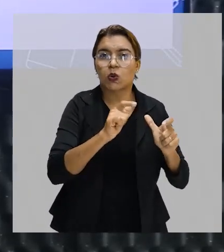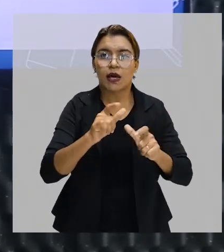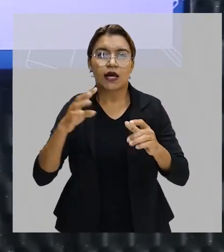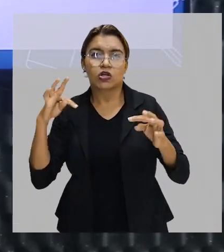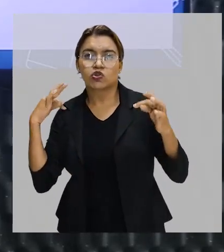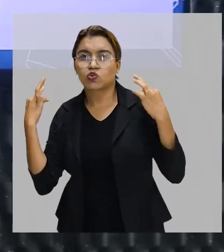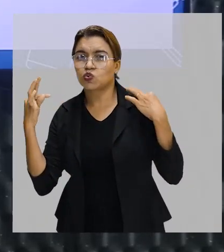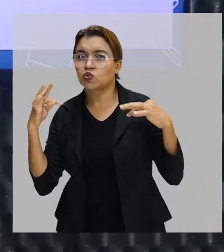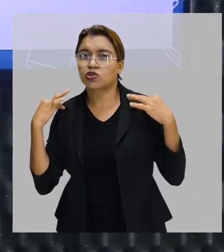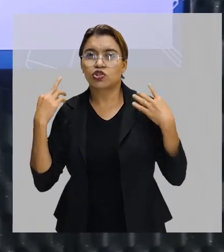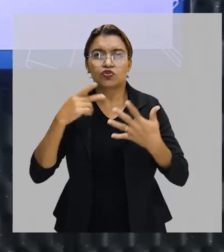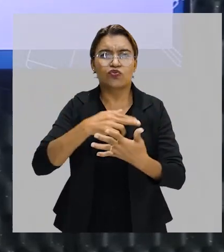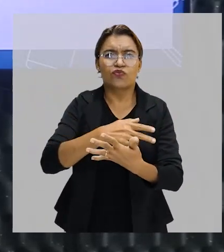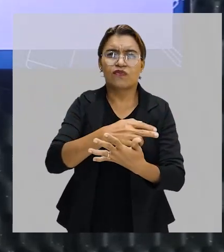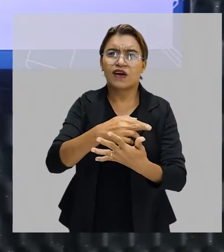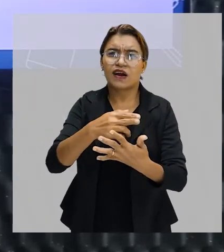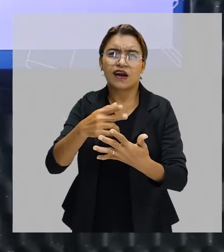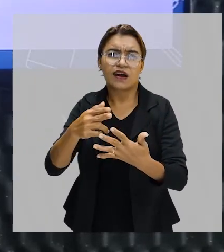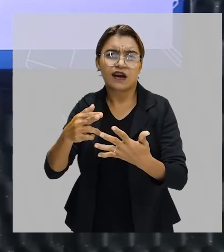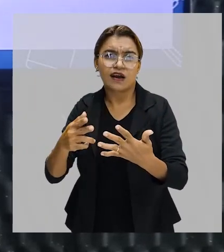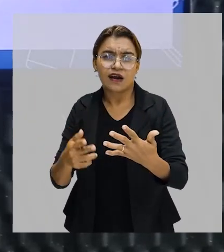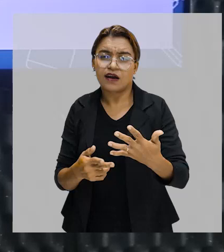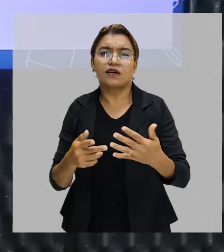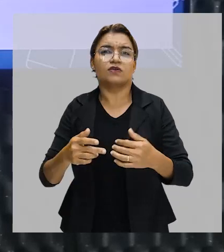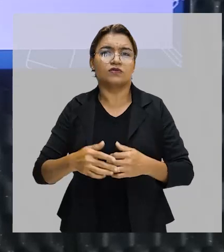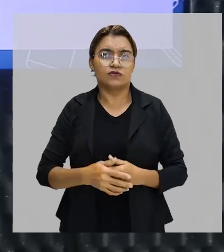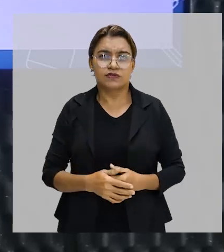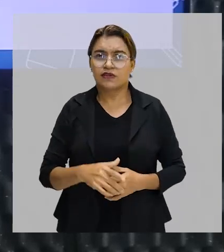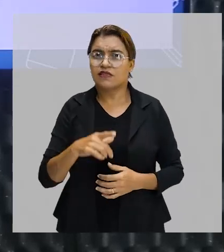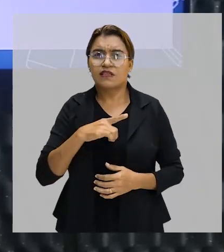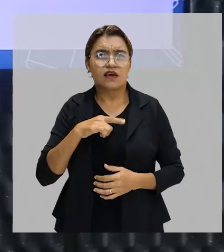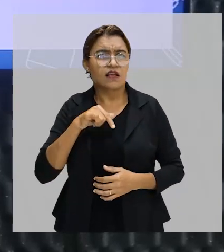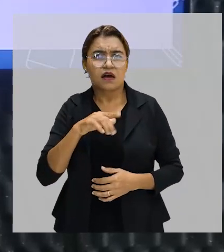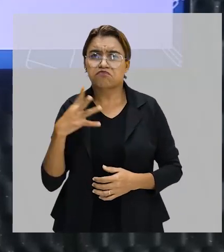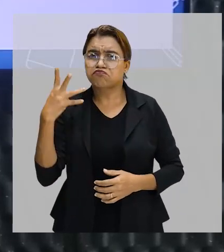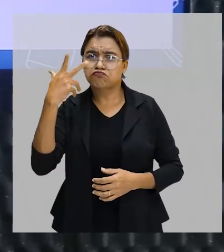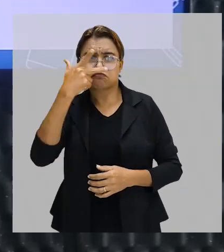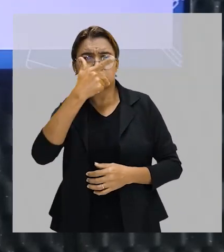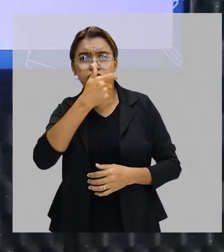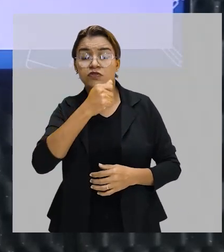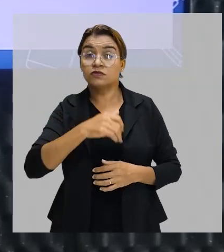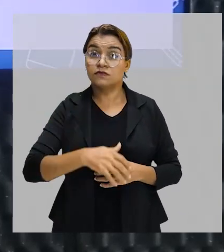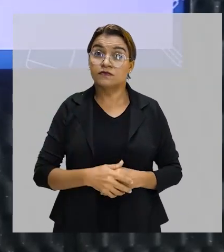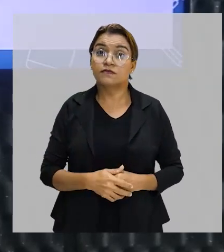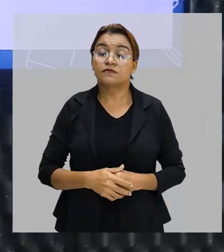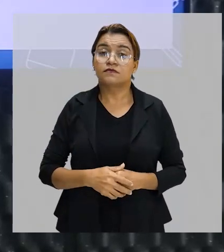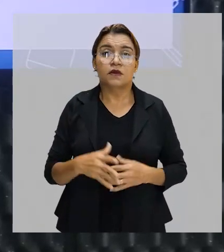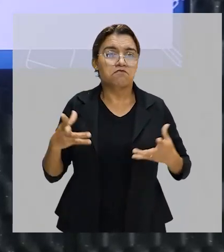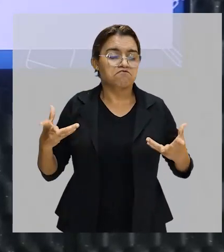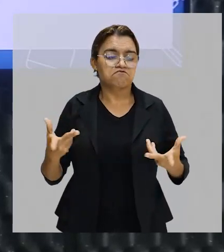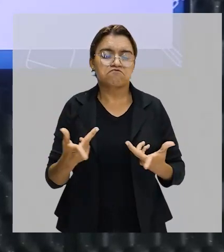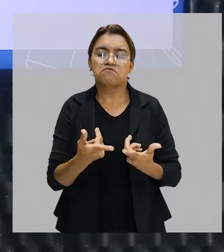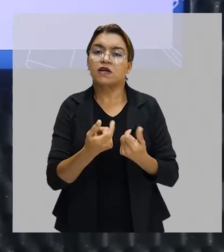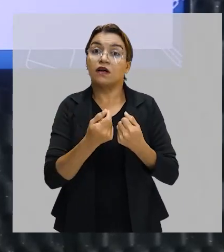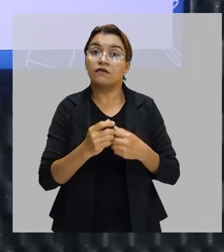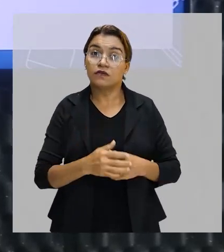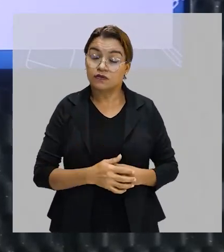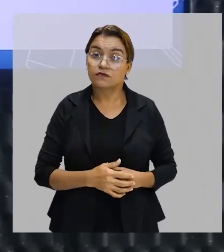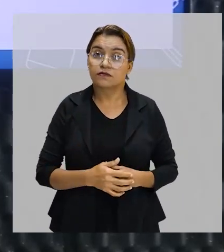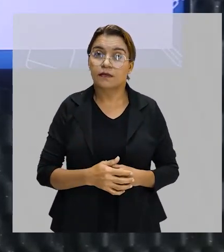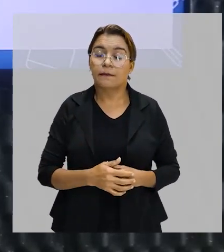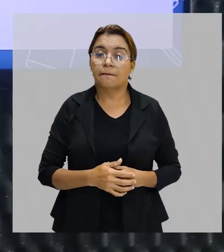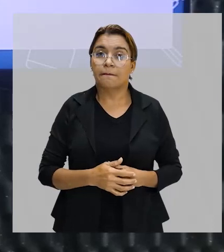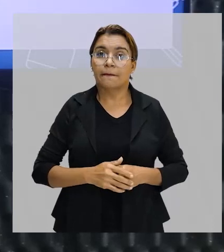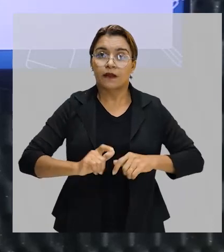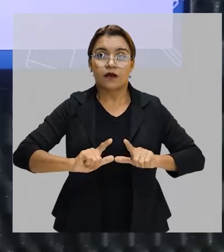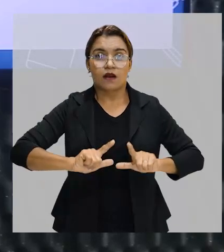conhecer o Leblon, Copacabana, Ipanema, do Leme a Pontal, tudo lindo, tudo maravilhoso. O